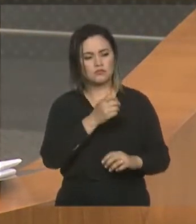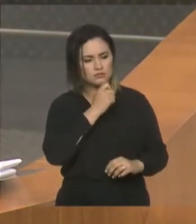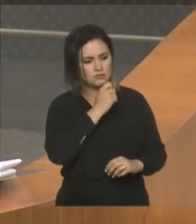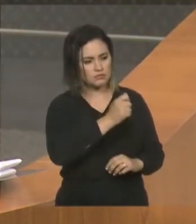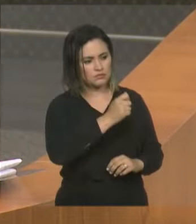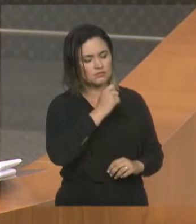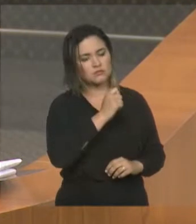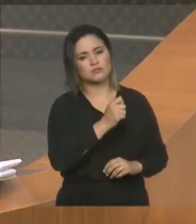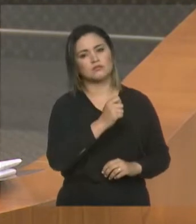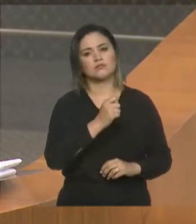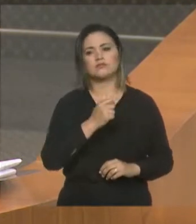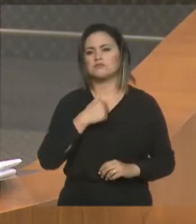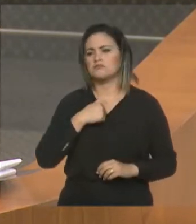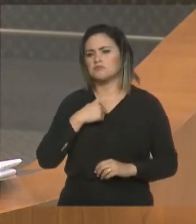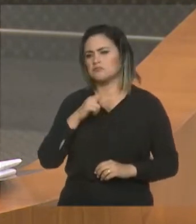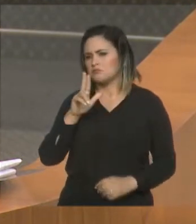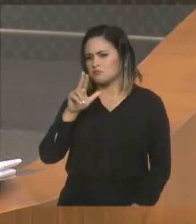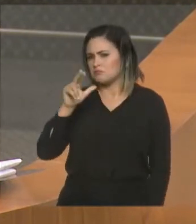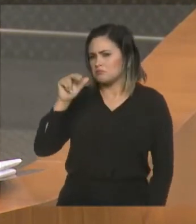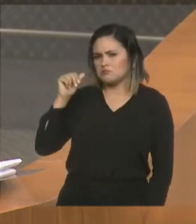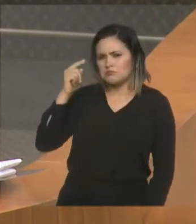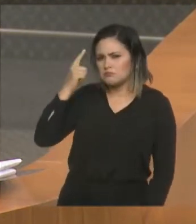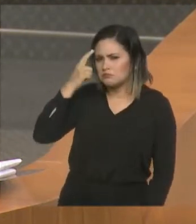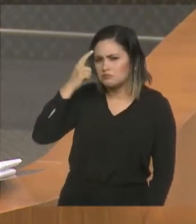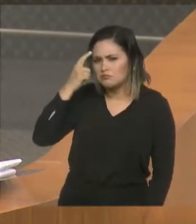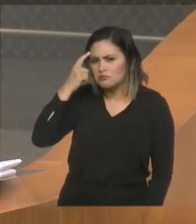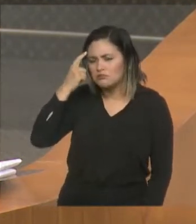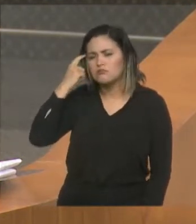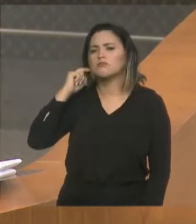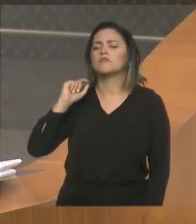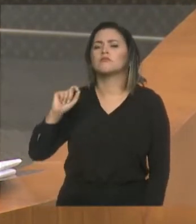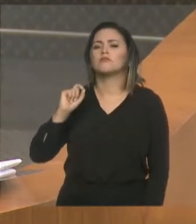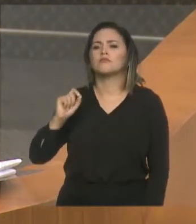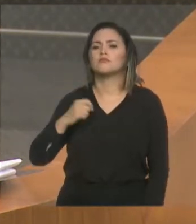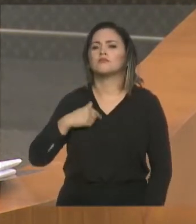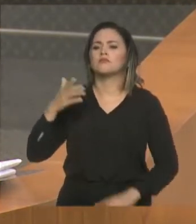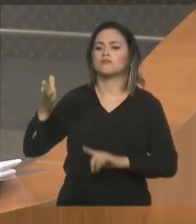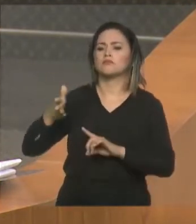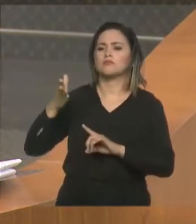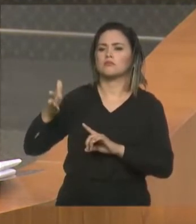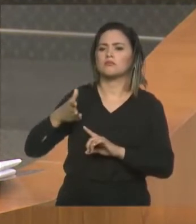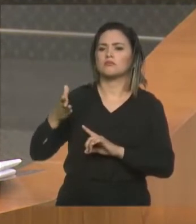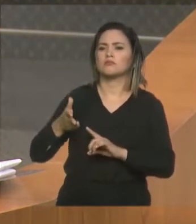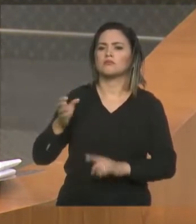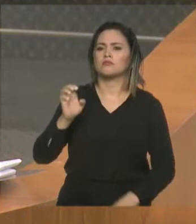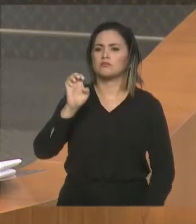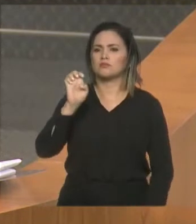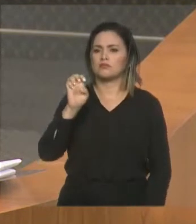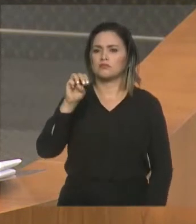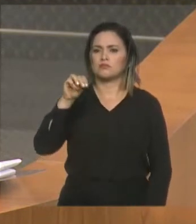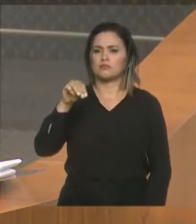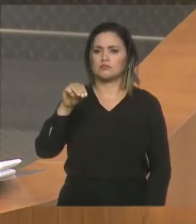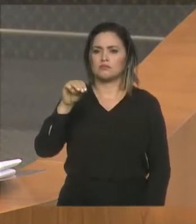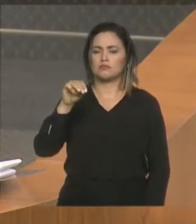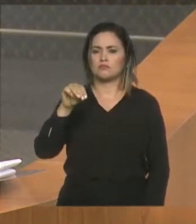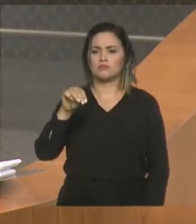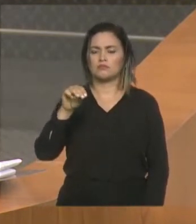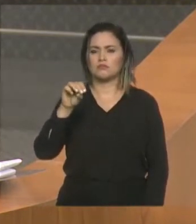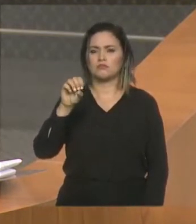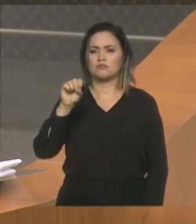não imaginei que o pronunciamento que fiz aqui em relação ao MCE teria tanta